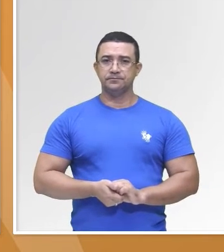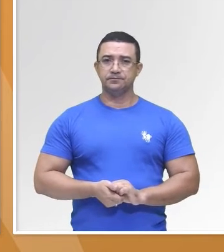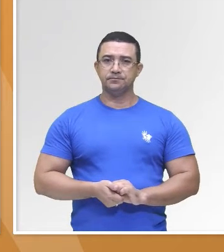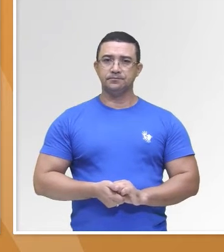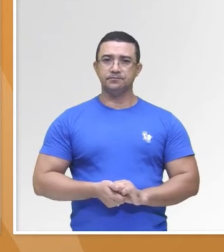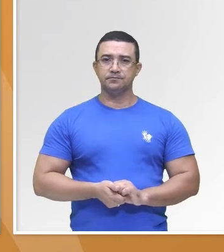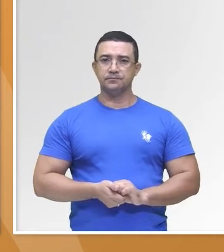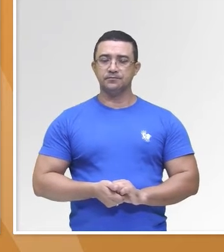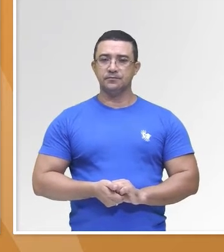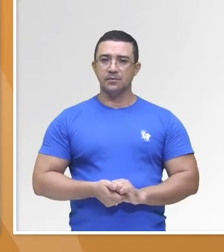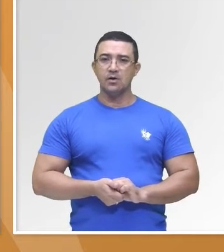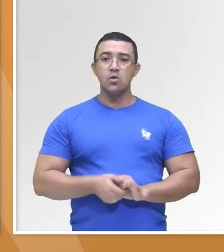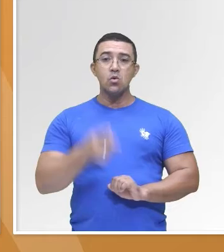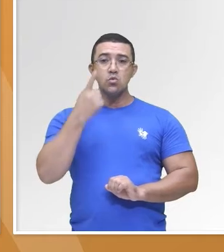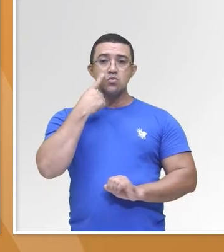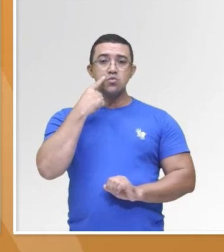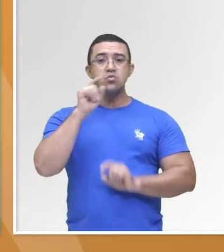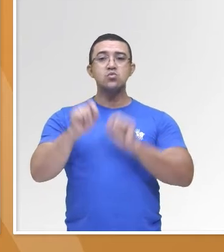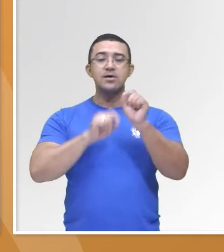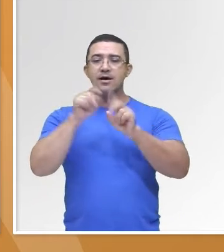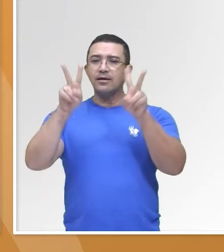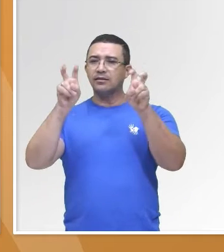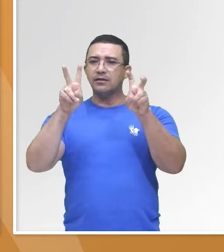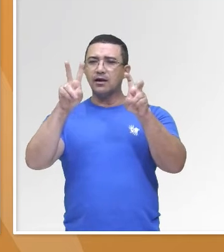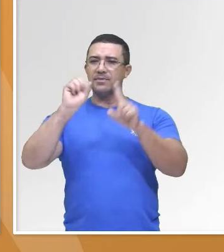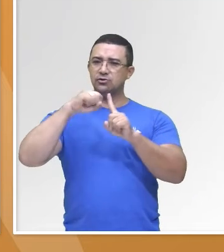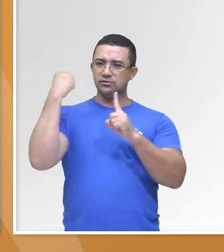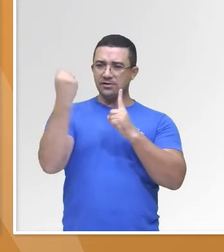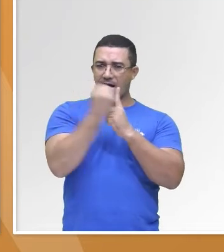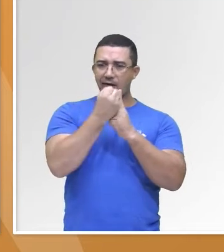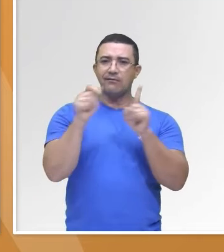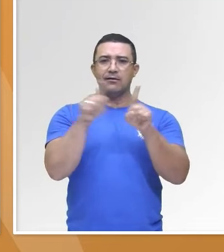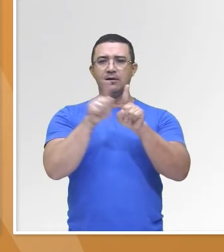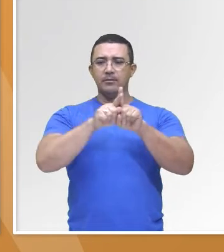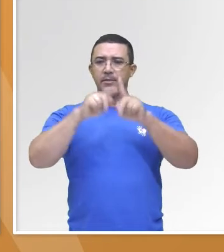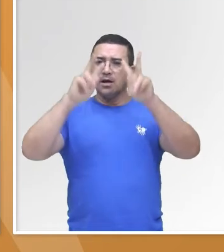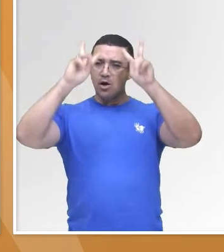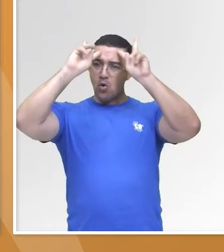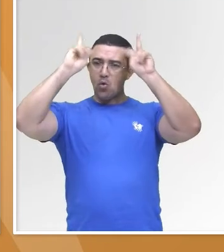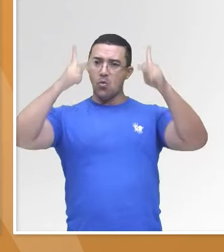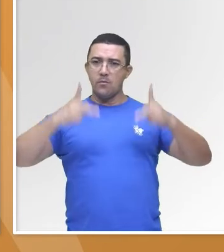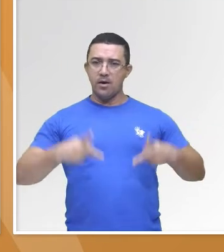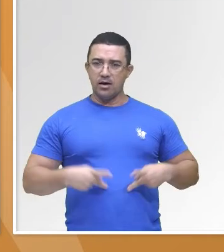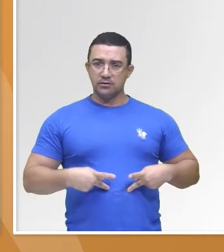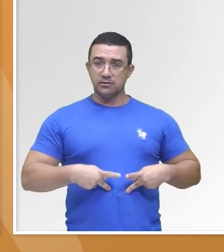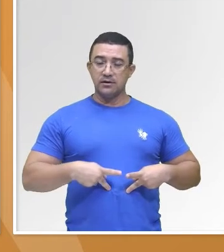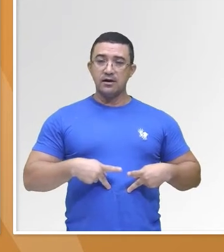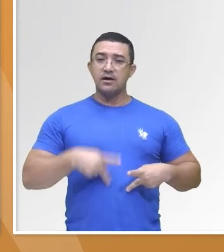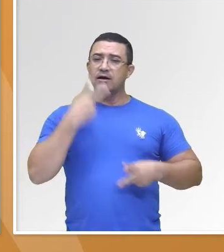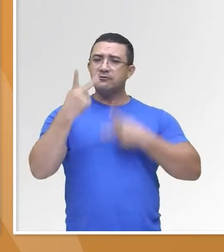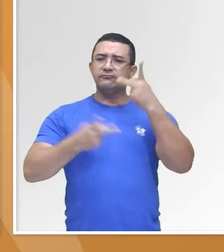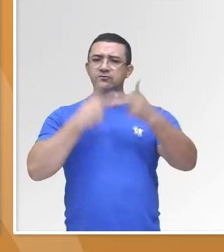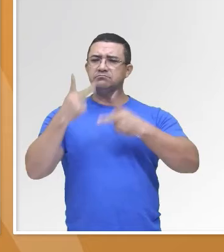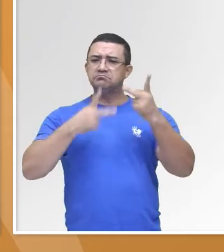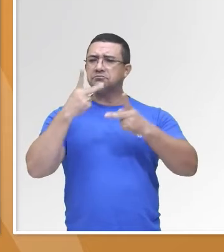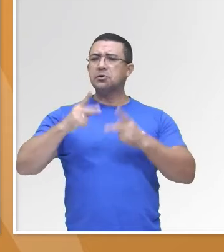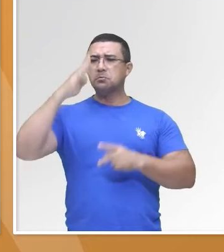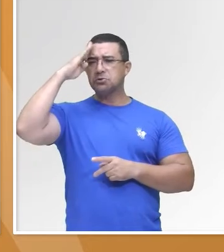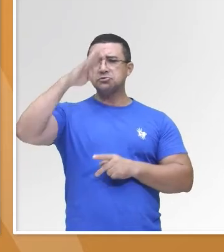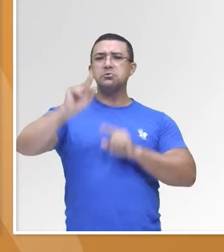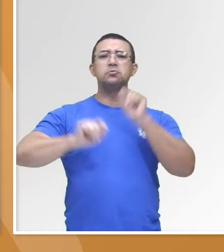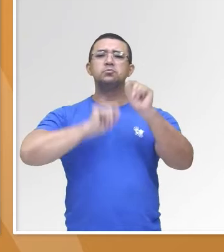questão social, né? Essa questão humana. A gente vai falar principalmente agora, né, sobre